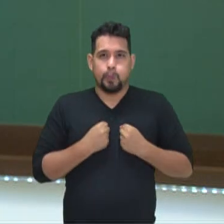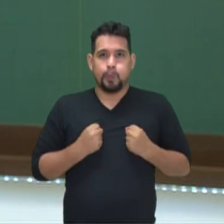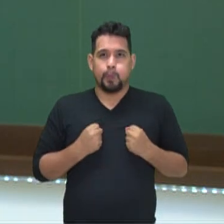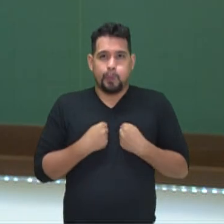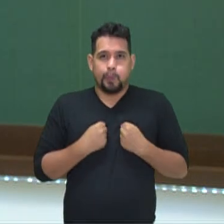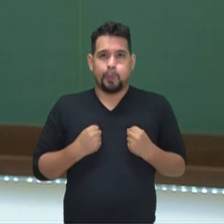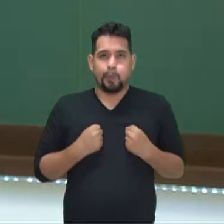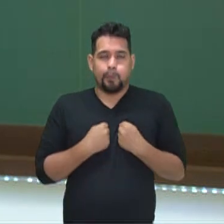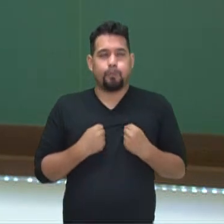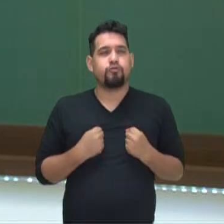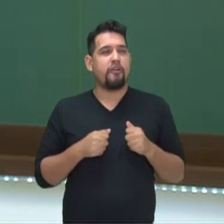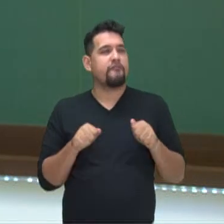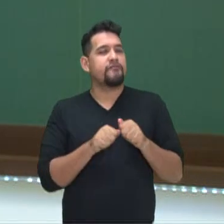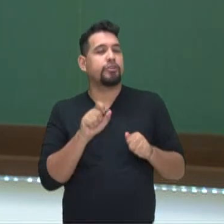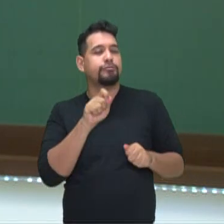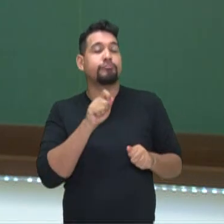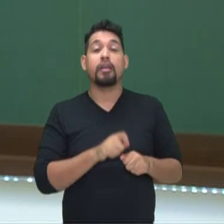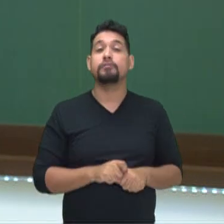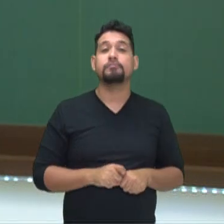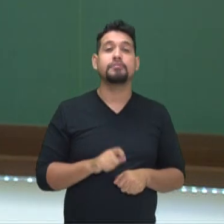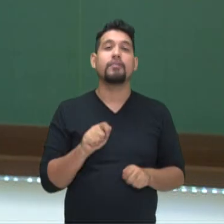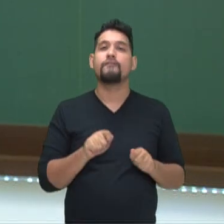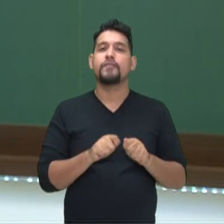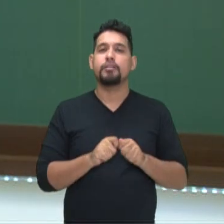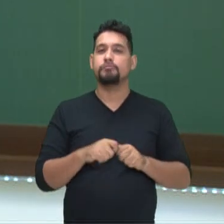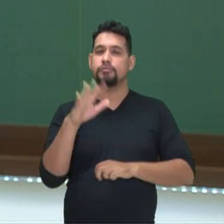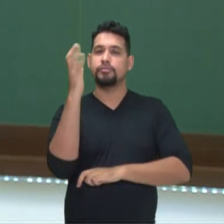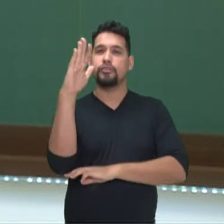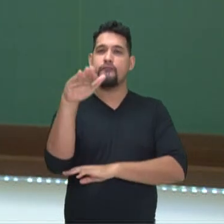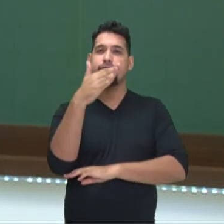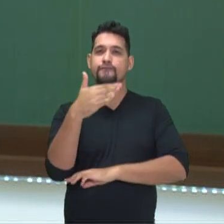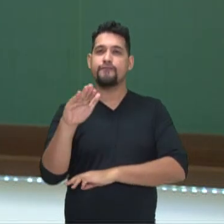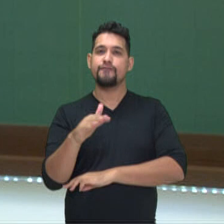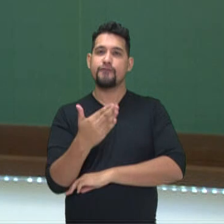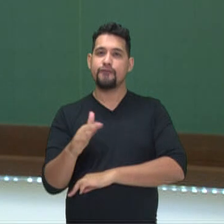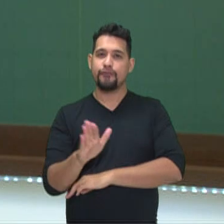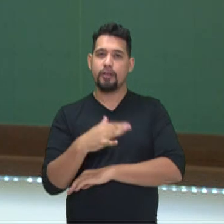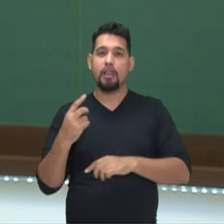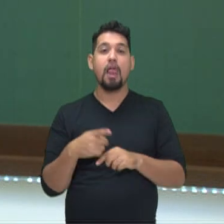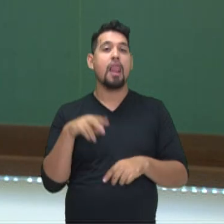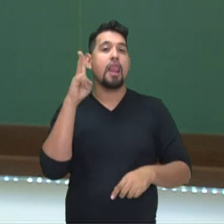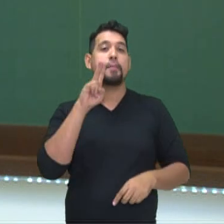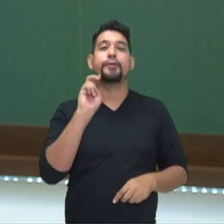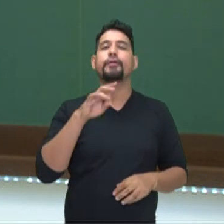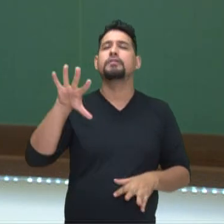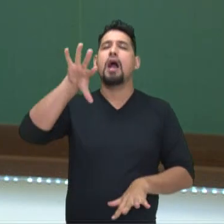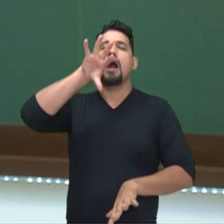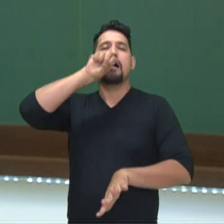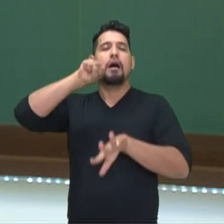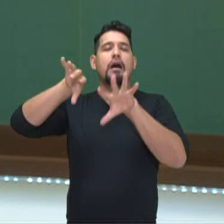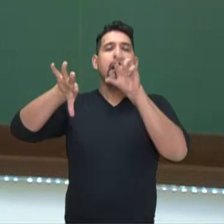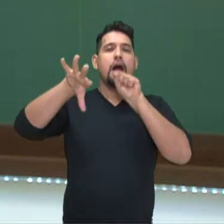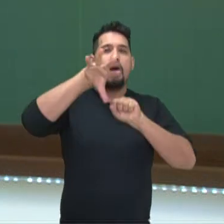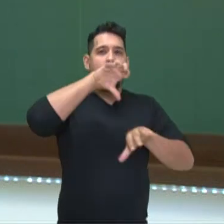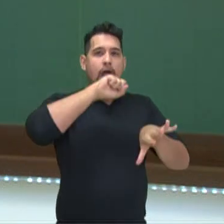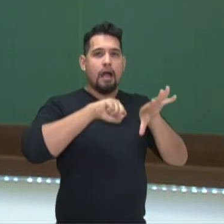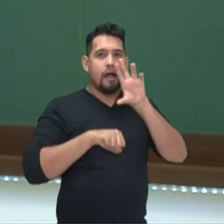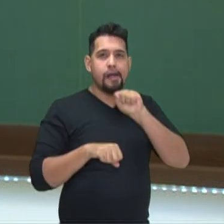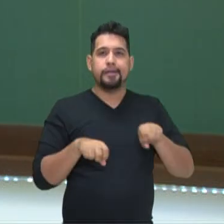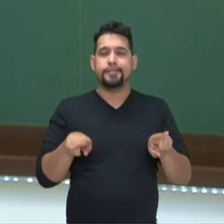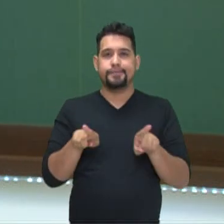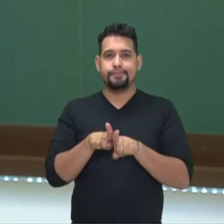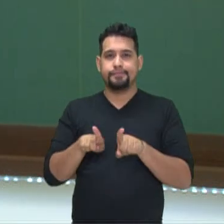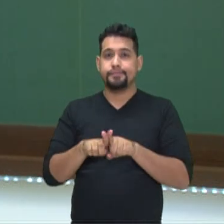construído, né, a partir de folhas. Né? Essas folhas lembram aí o oxigênio, né? O oxigênio que